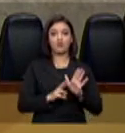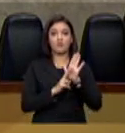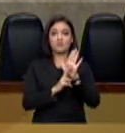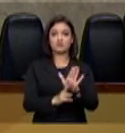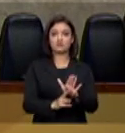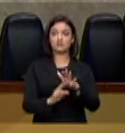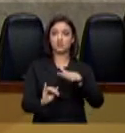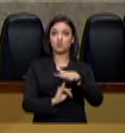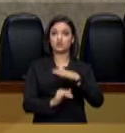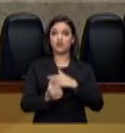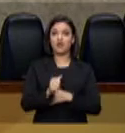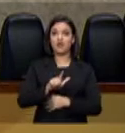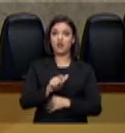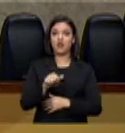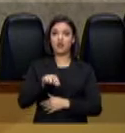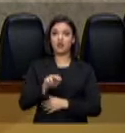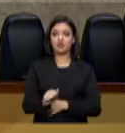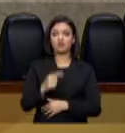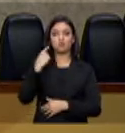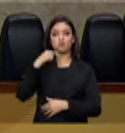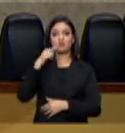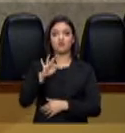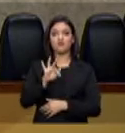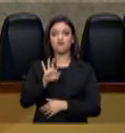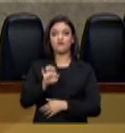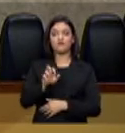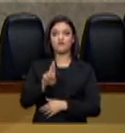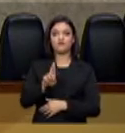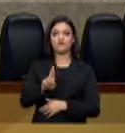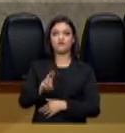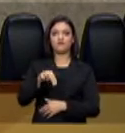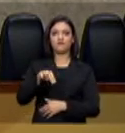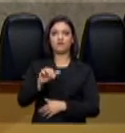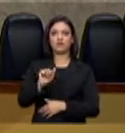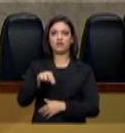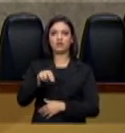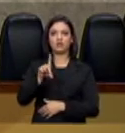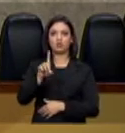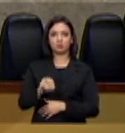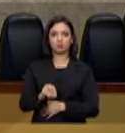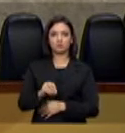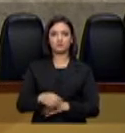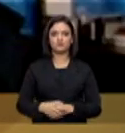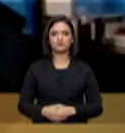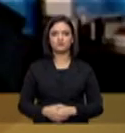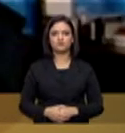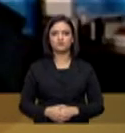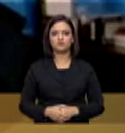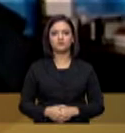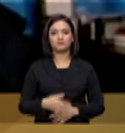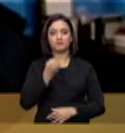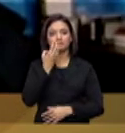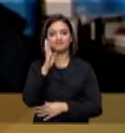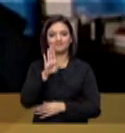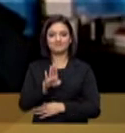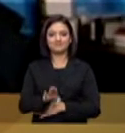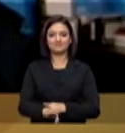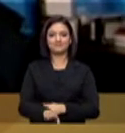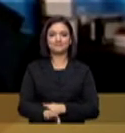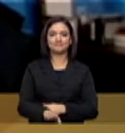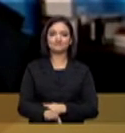Alana, doutor Fernando Neves da Silva. Boa tarde, senhor presidente, senhor ministro